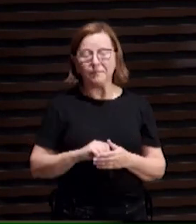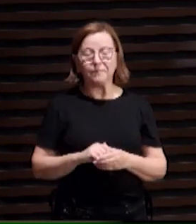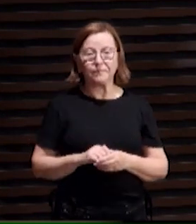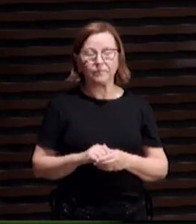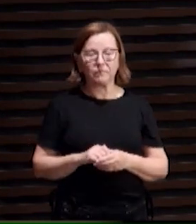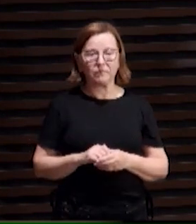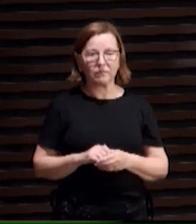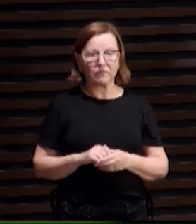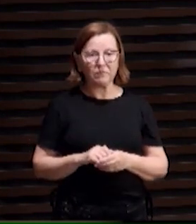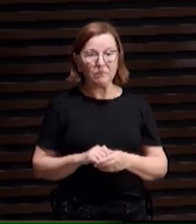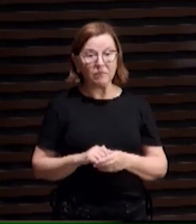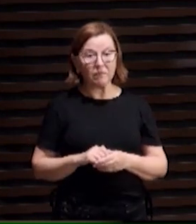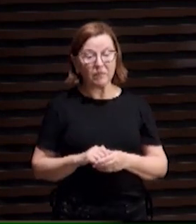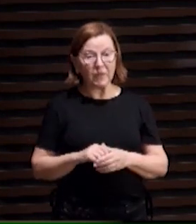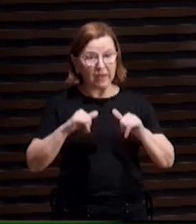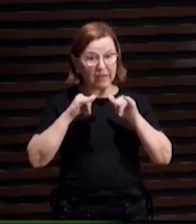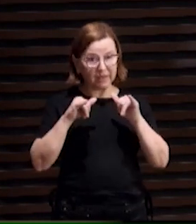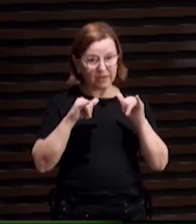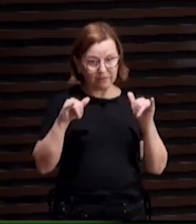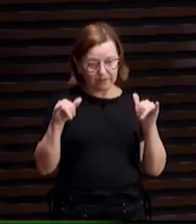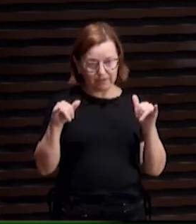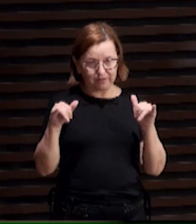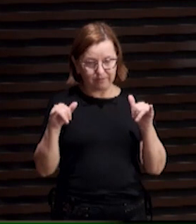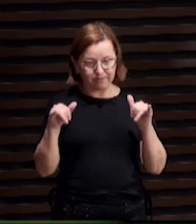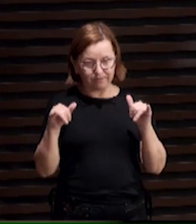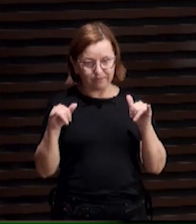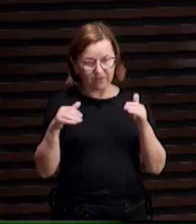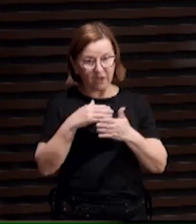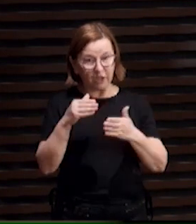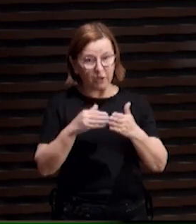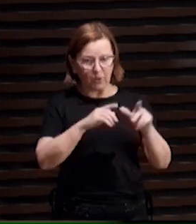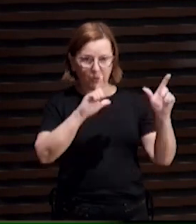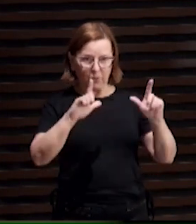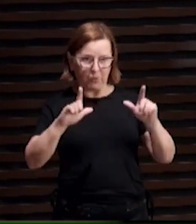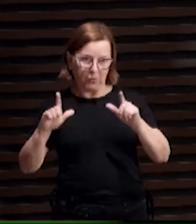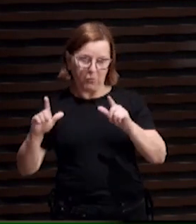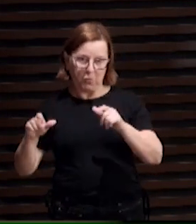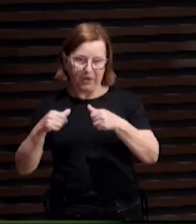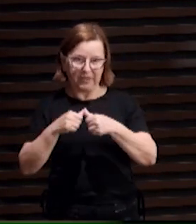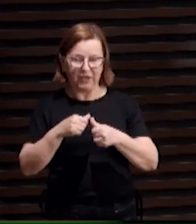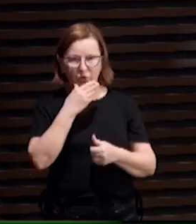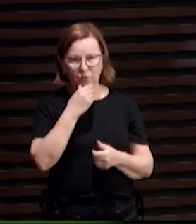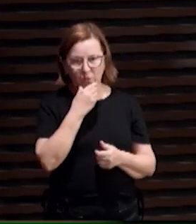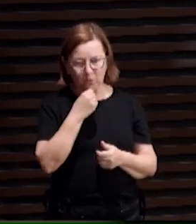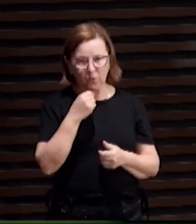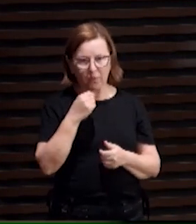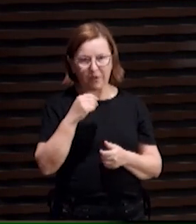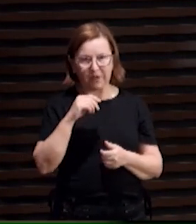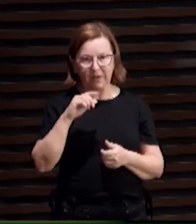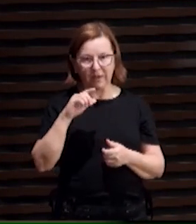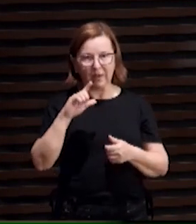E foi anunciado que o acervo daquele homem estava sendo